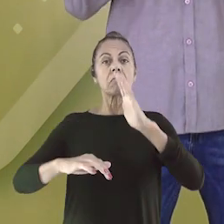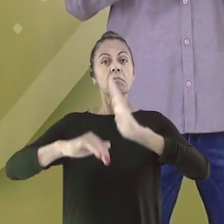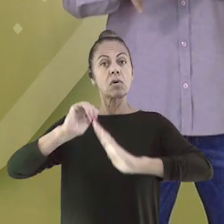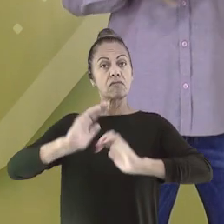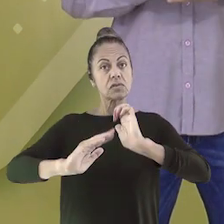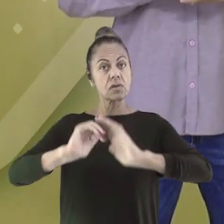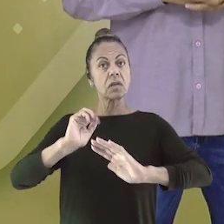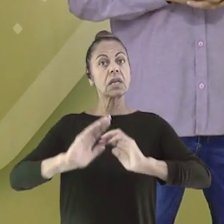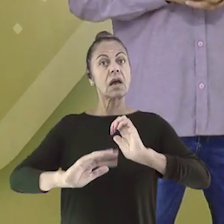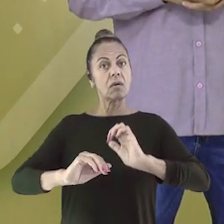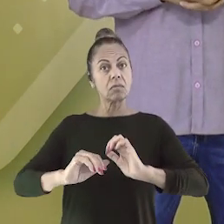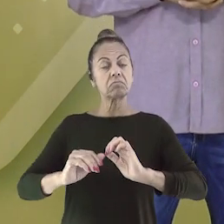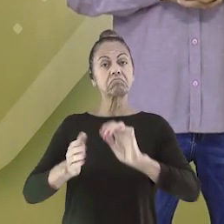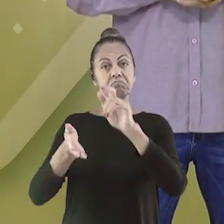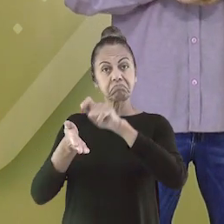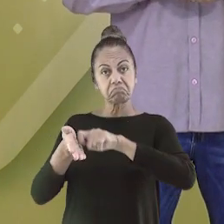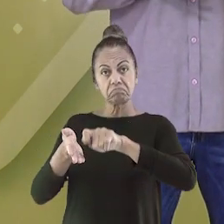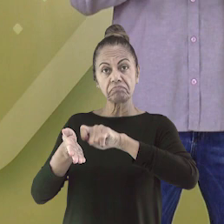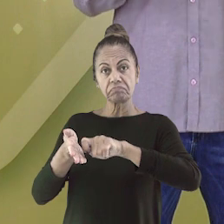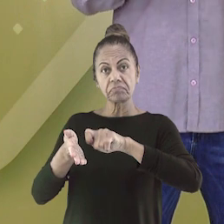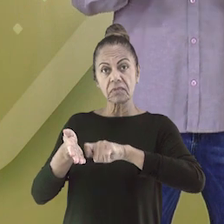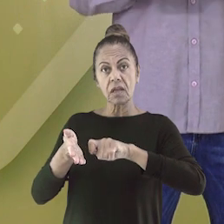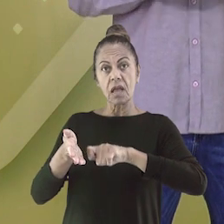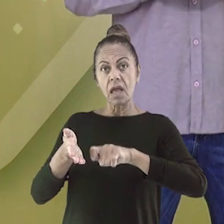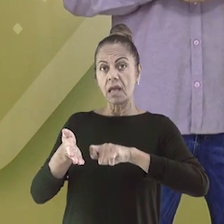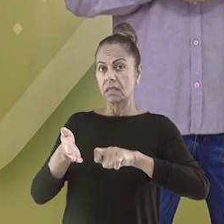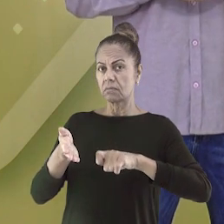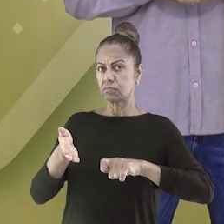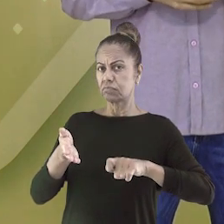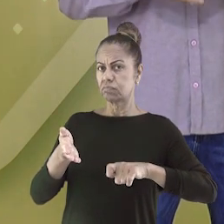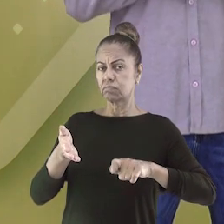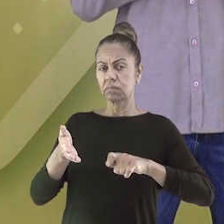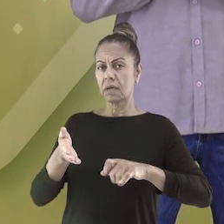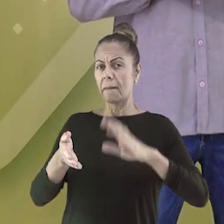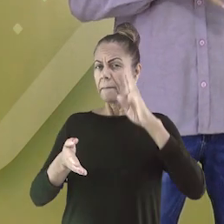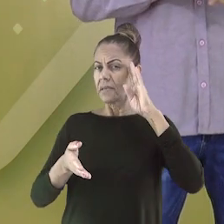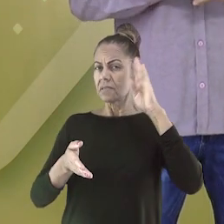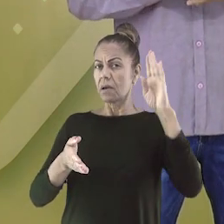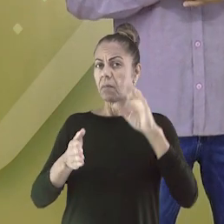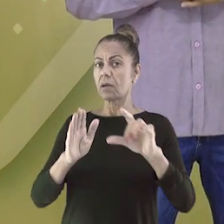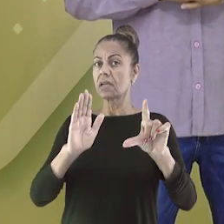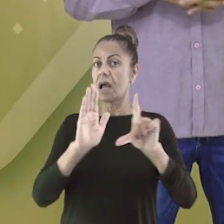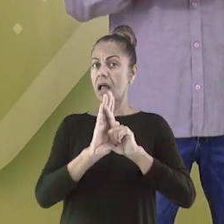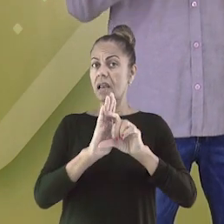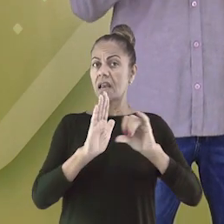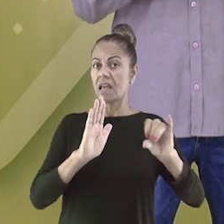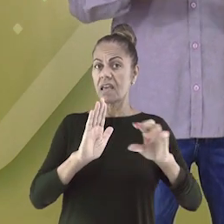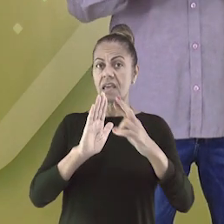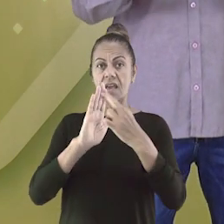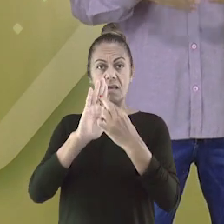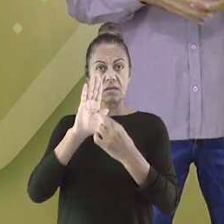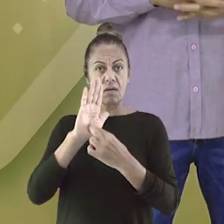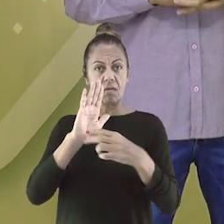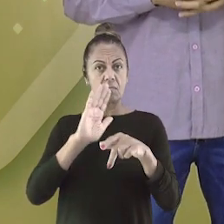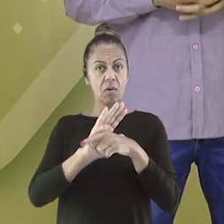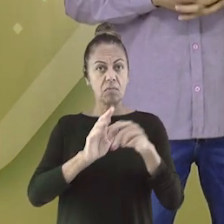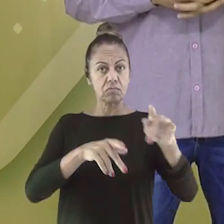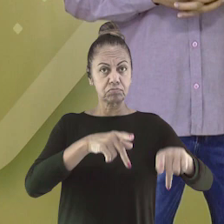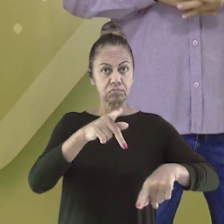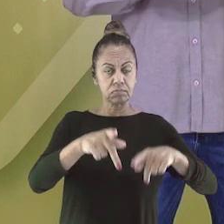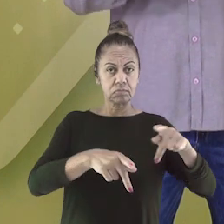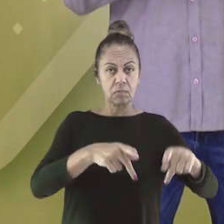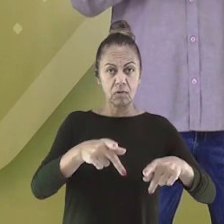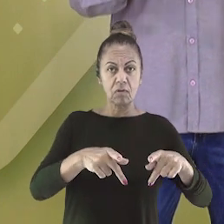escribas ao seu serviço. Esses funcionários eram encarregados de registrar de forma escrita, principalmente as leis e as normas de um